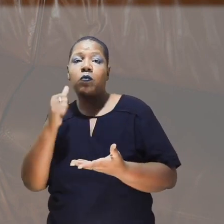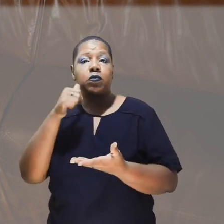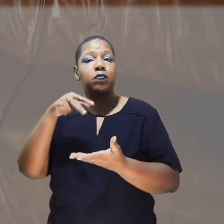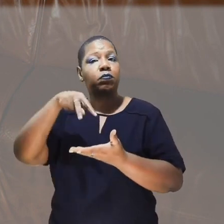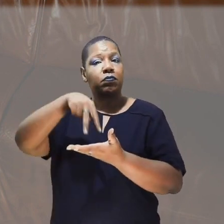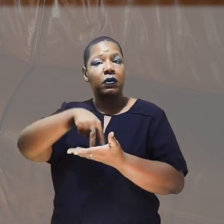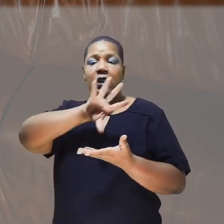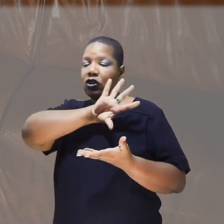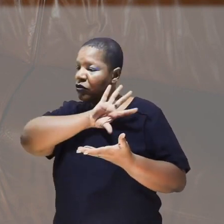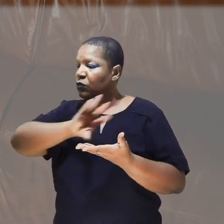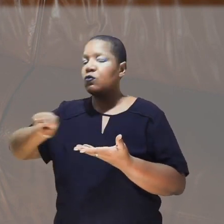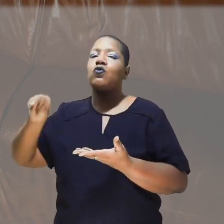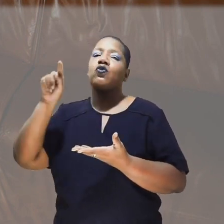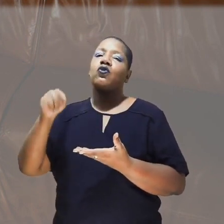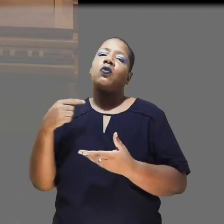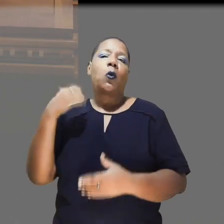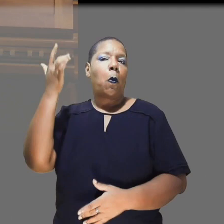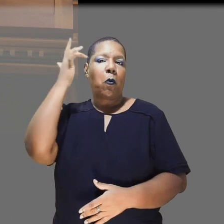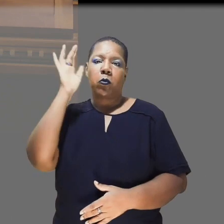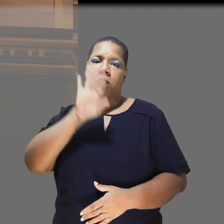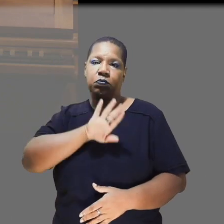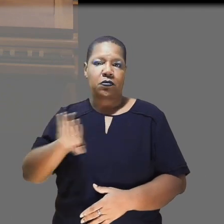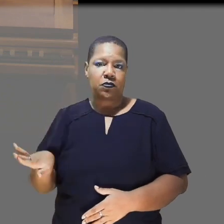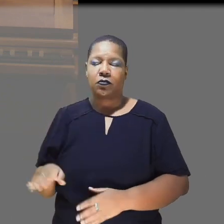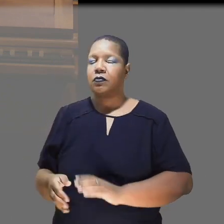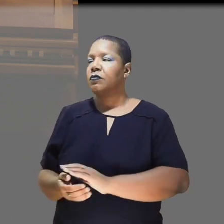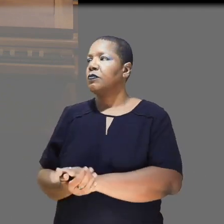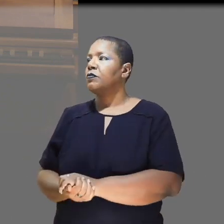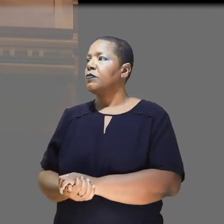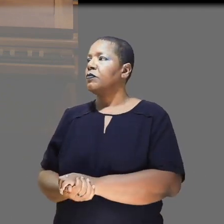femininos, sai definitivamente de moda.